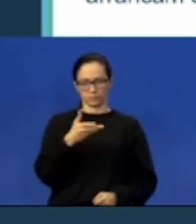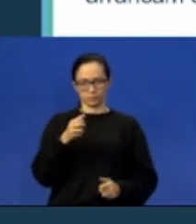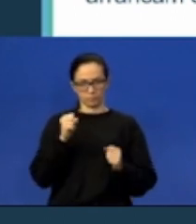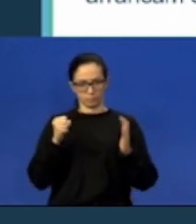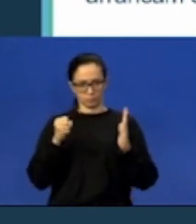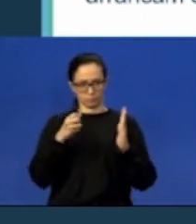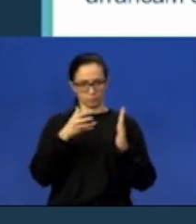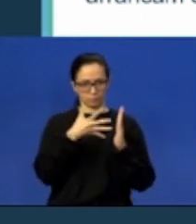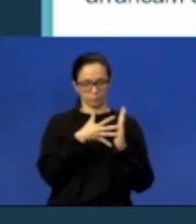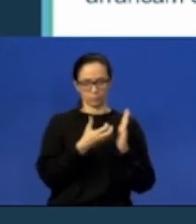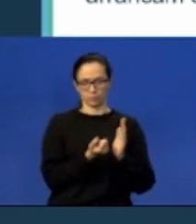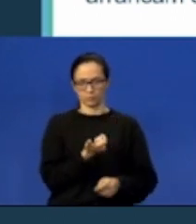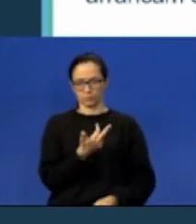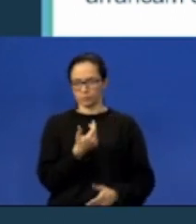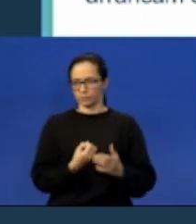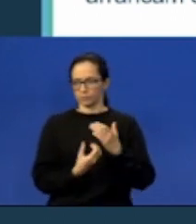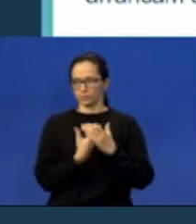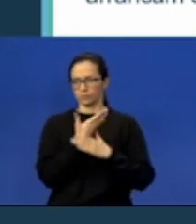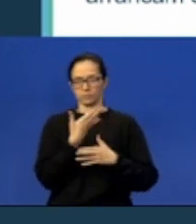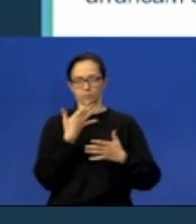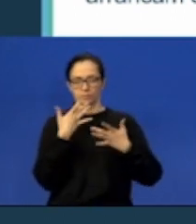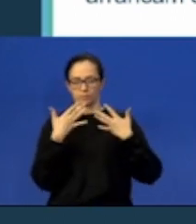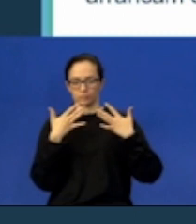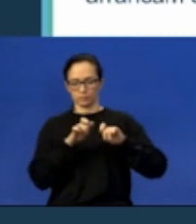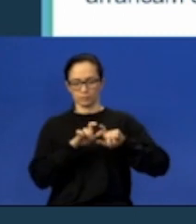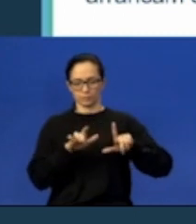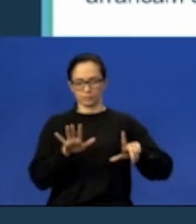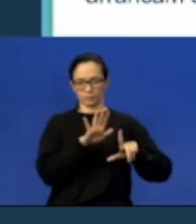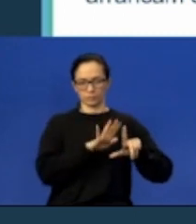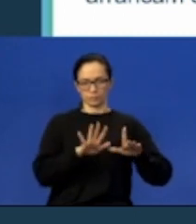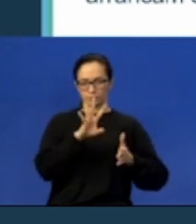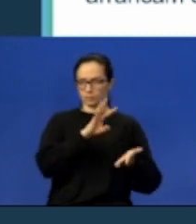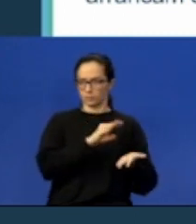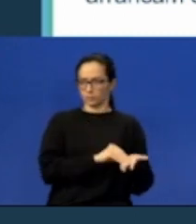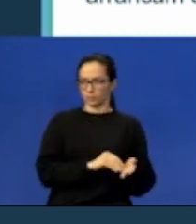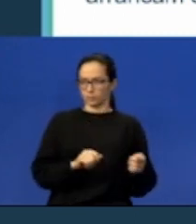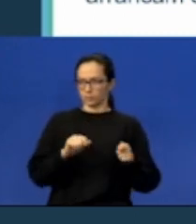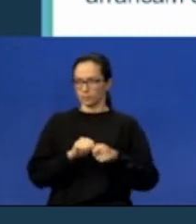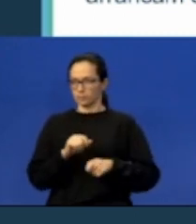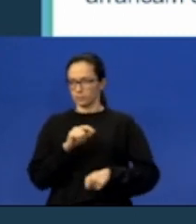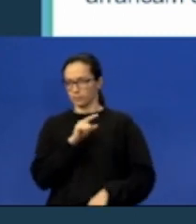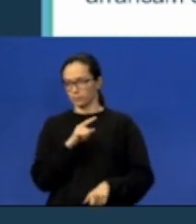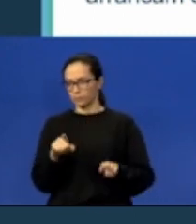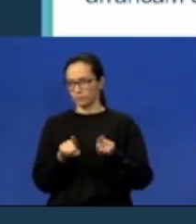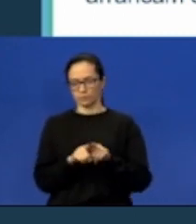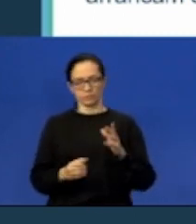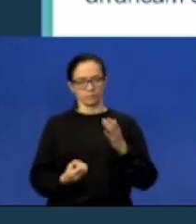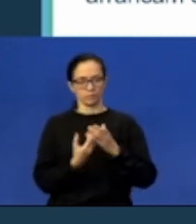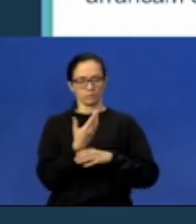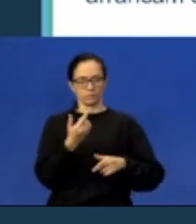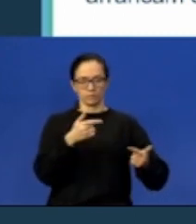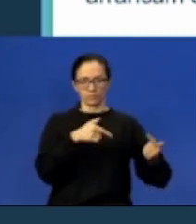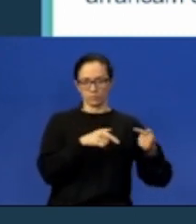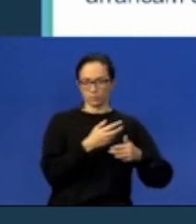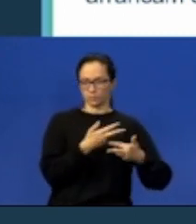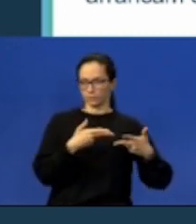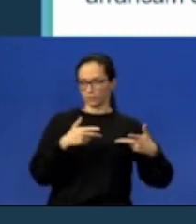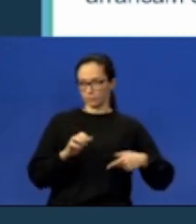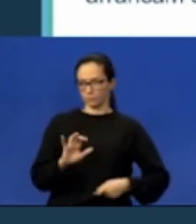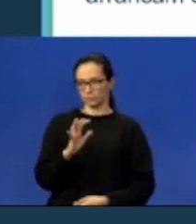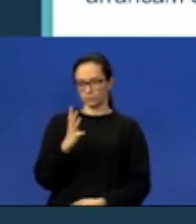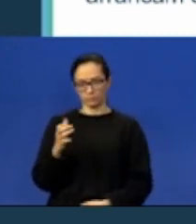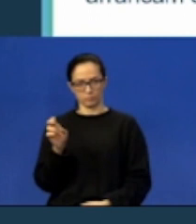luz, eles tornam fluorescentes os corpos sobre os quais eles incidem, eles provocam ação química em certas